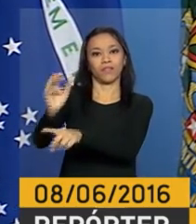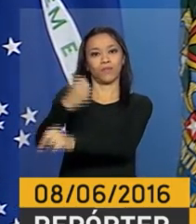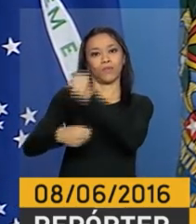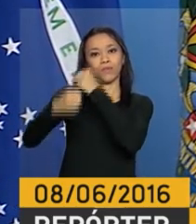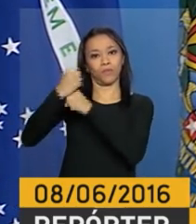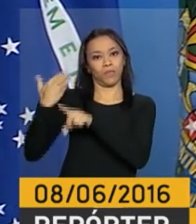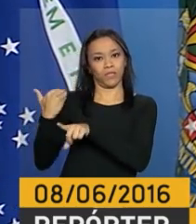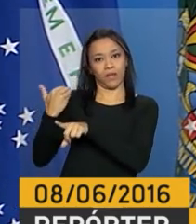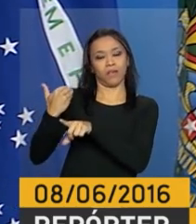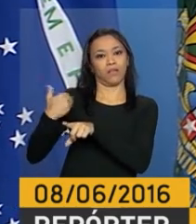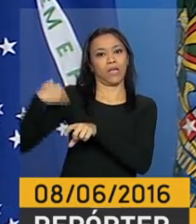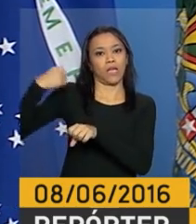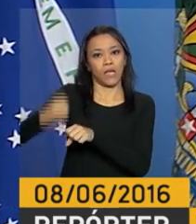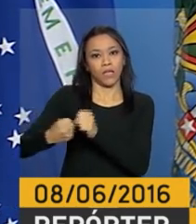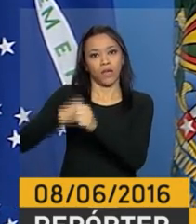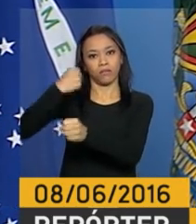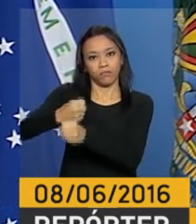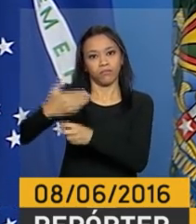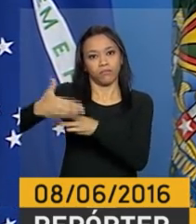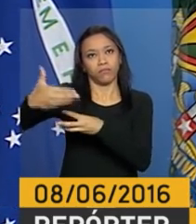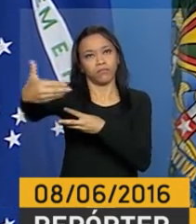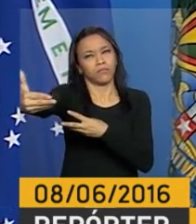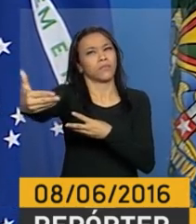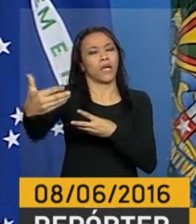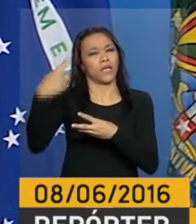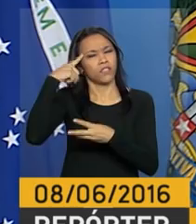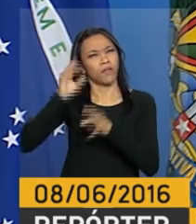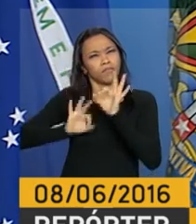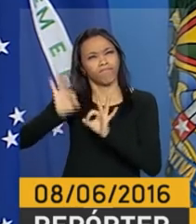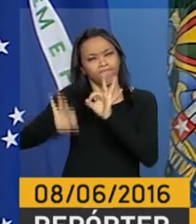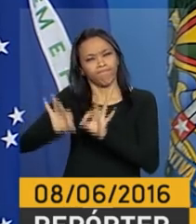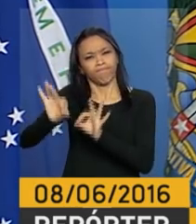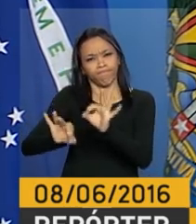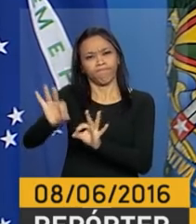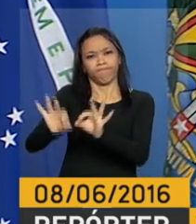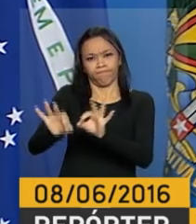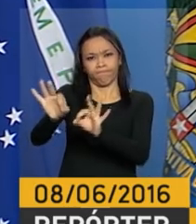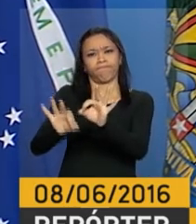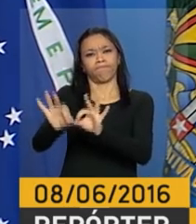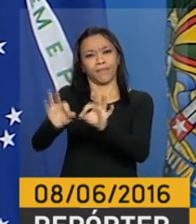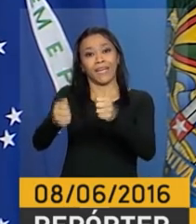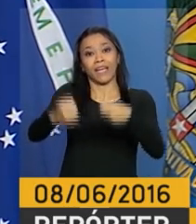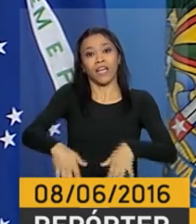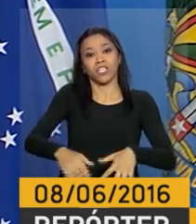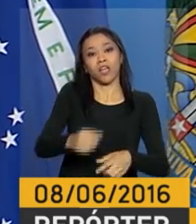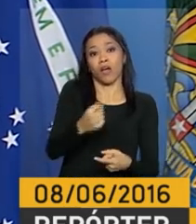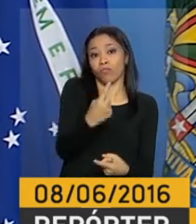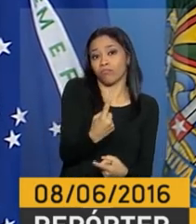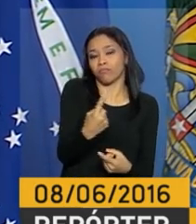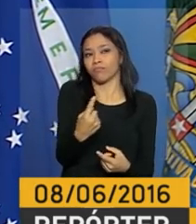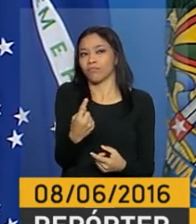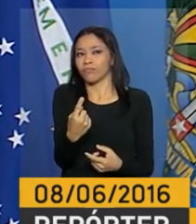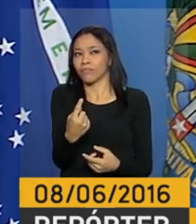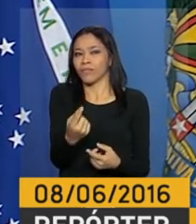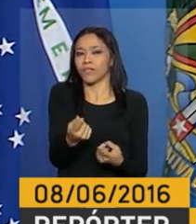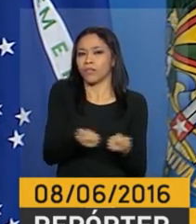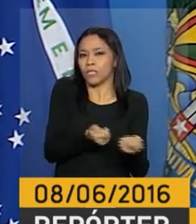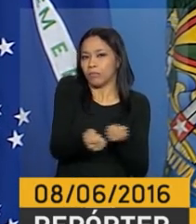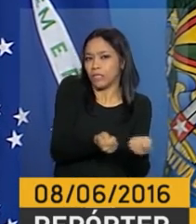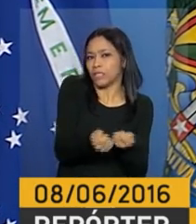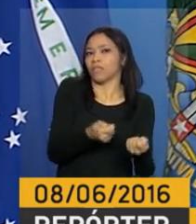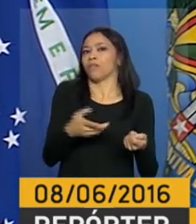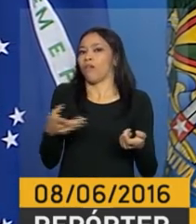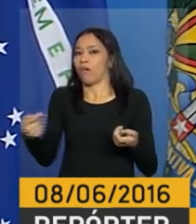cada ano que passa é que nos permitirá exata e precisamente no num dado momento que venhamos a gastar um novamente e arrecadar